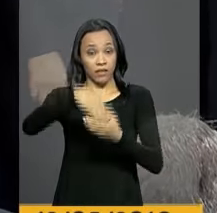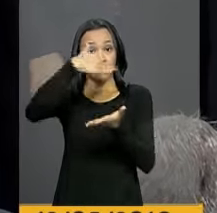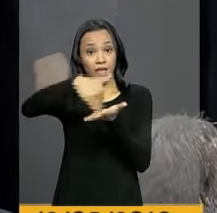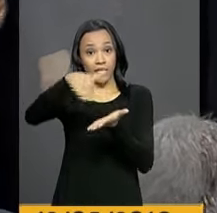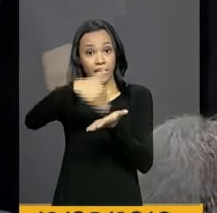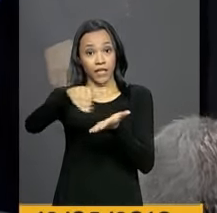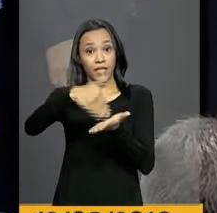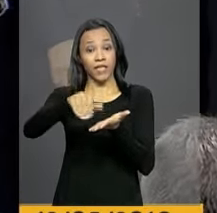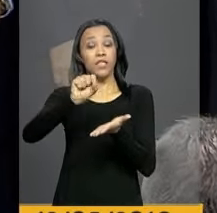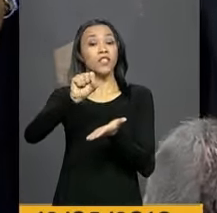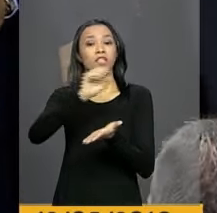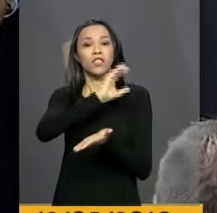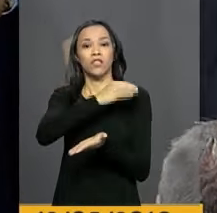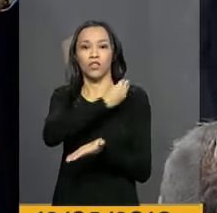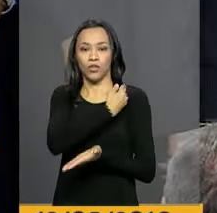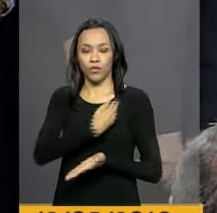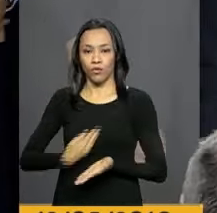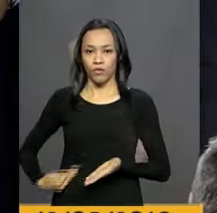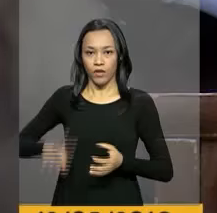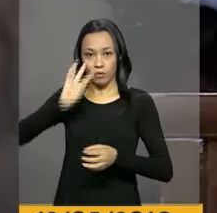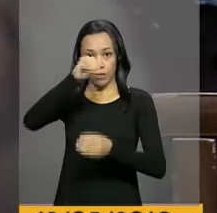República.